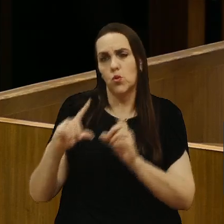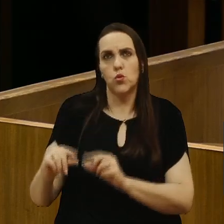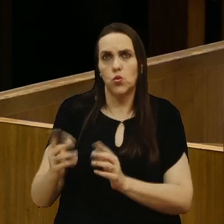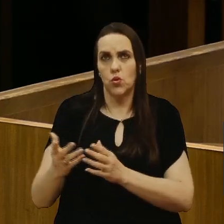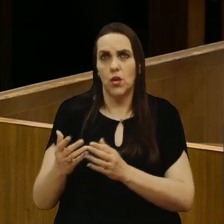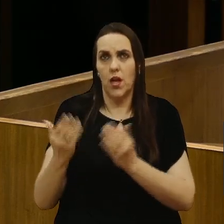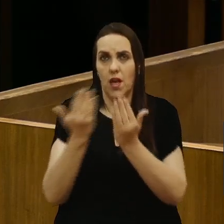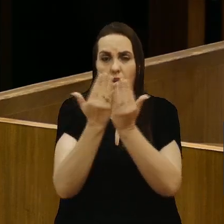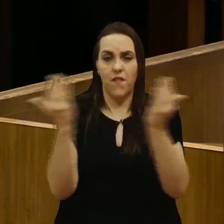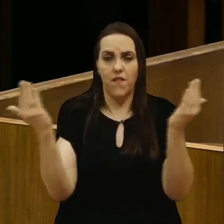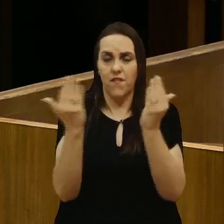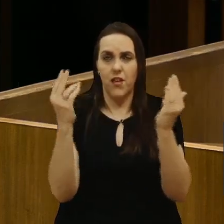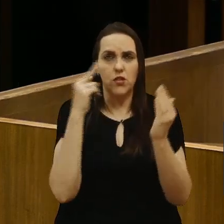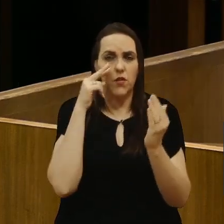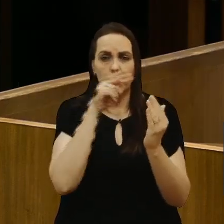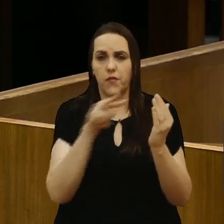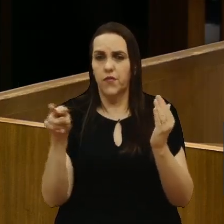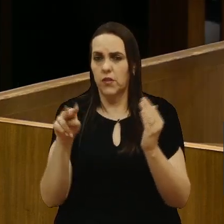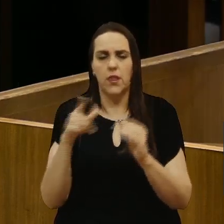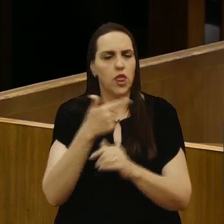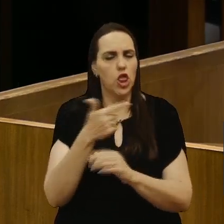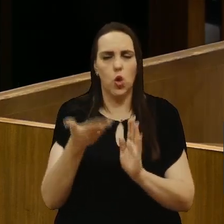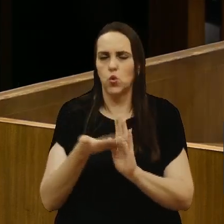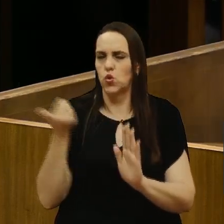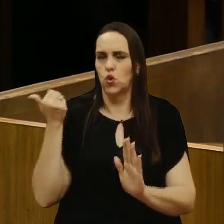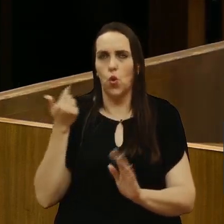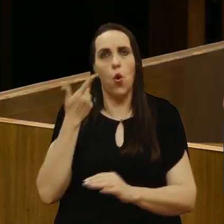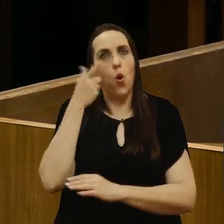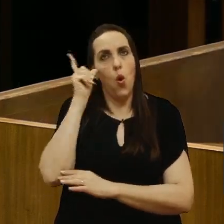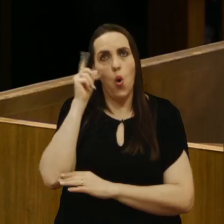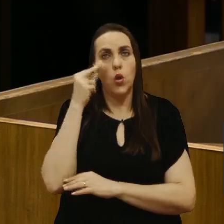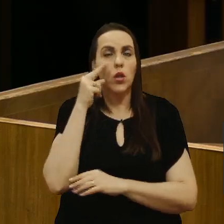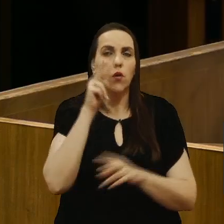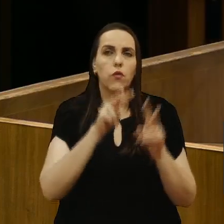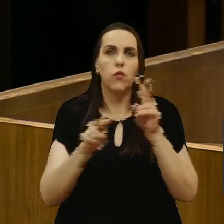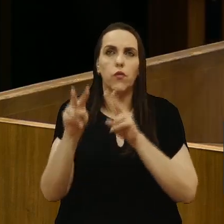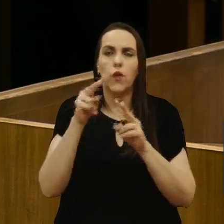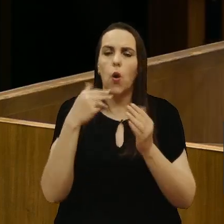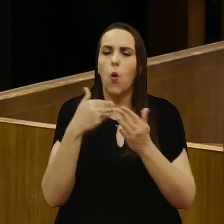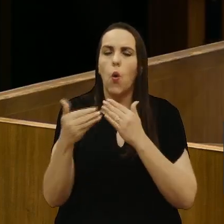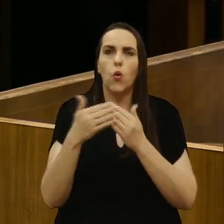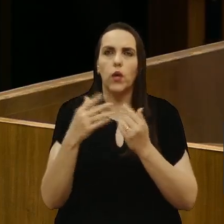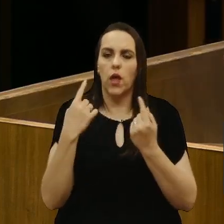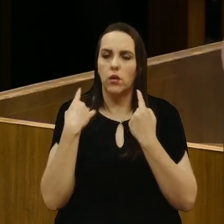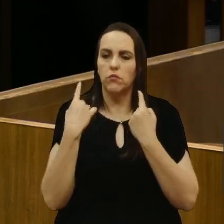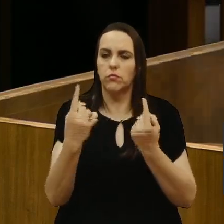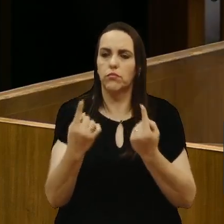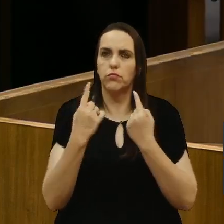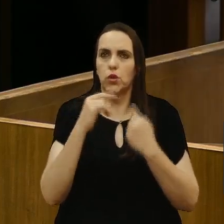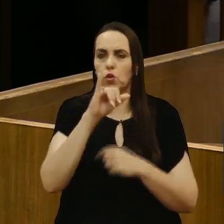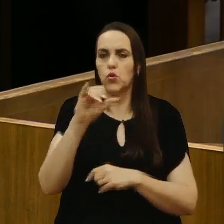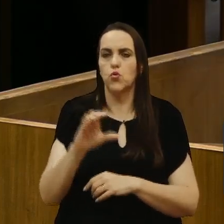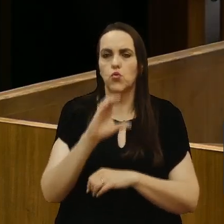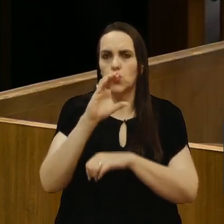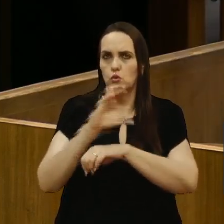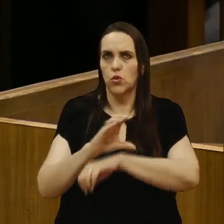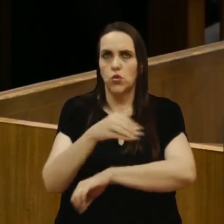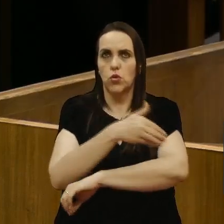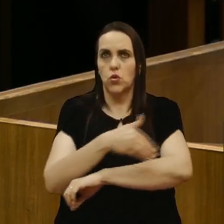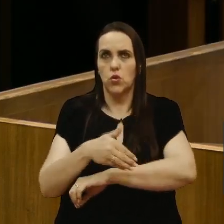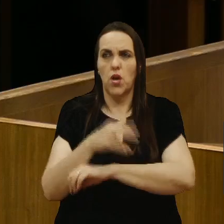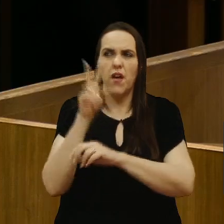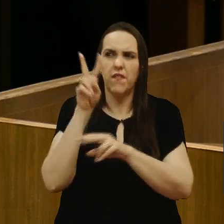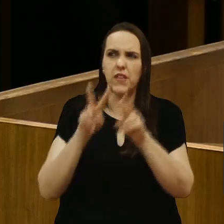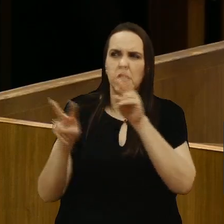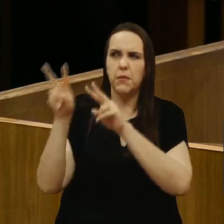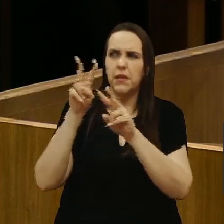visibilidade das fachadas. Eu tive ontem, inclusive, para verificar isso. Você anda por qualquer trecho da calçada da Júlio de Castilhos e não tirou visibilidade nenhuma. E é aquela